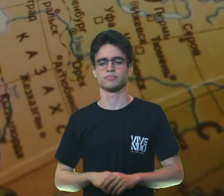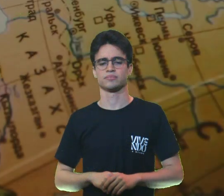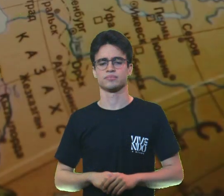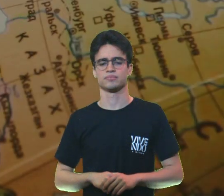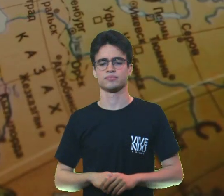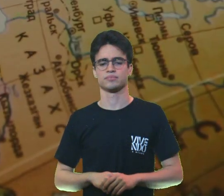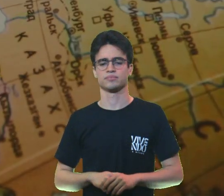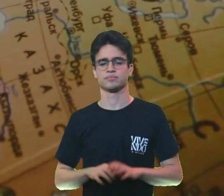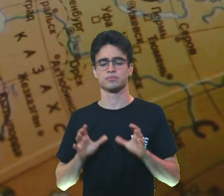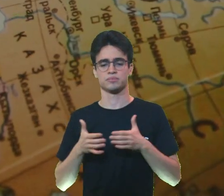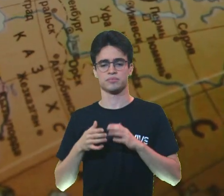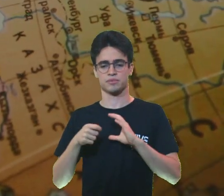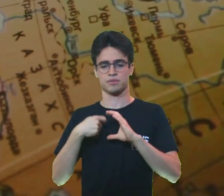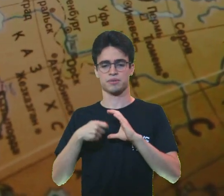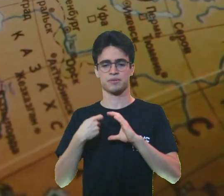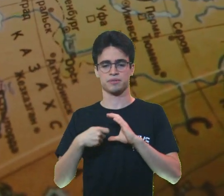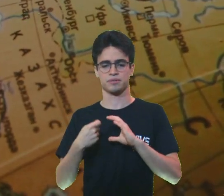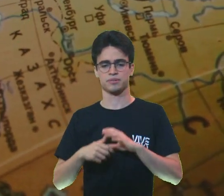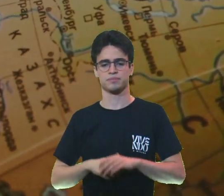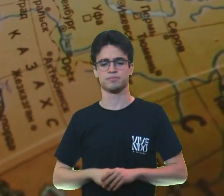Pessoal da mídia, o vídeo.